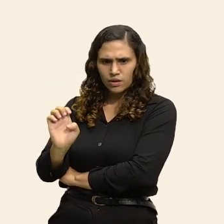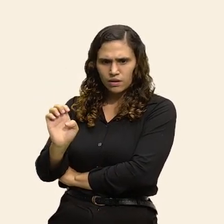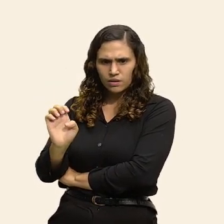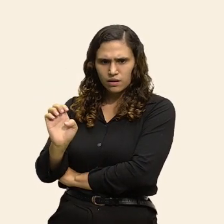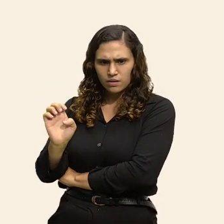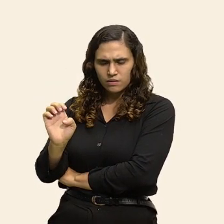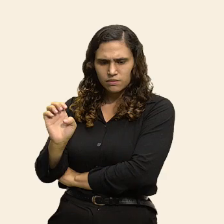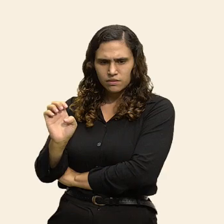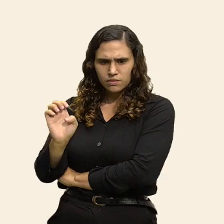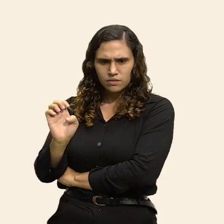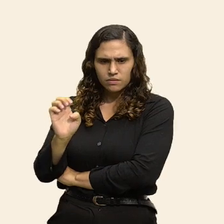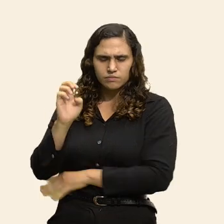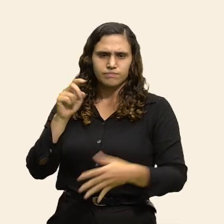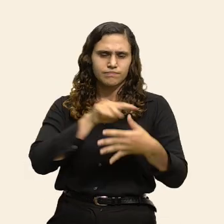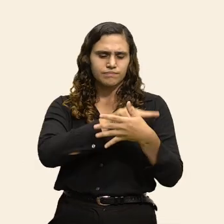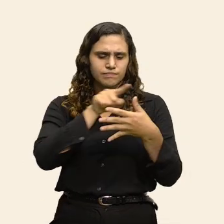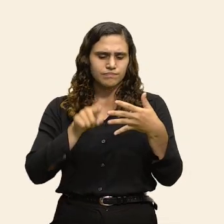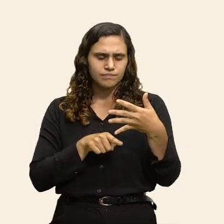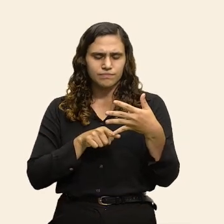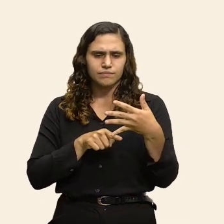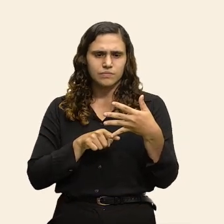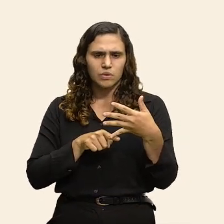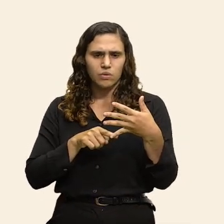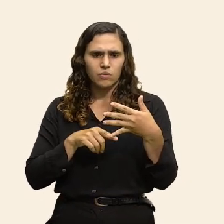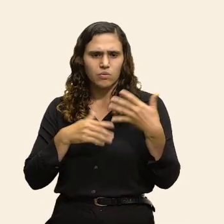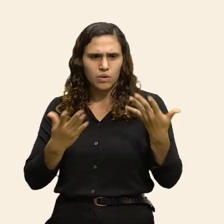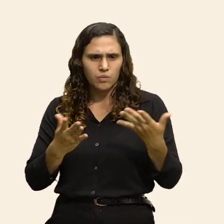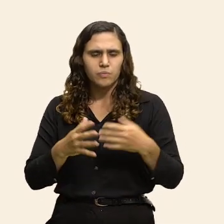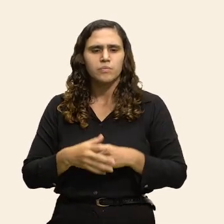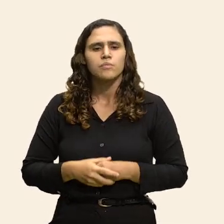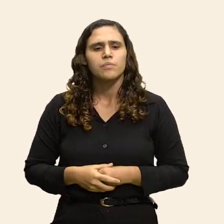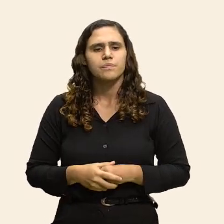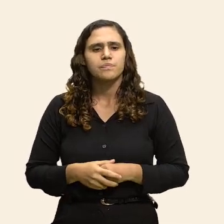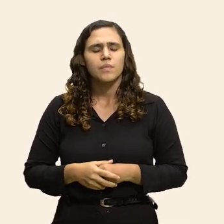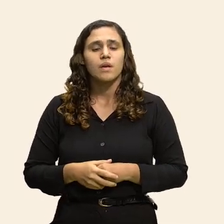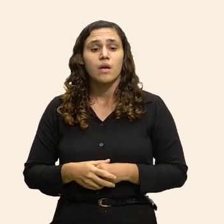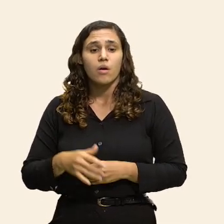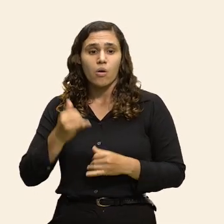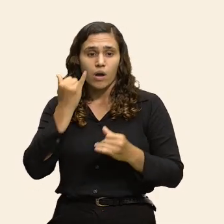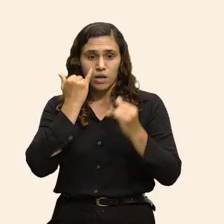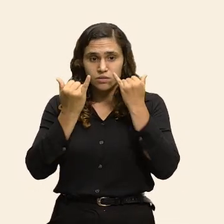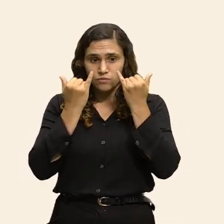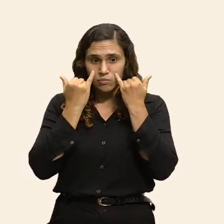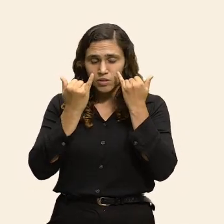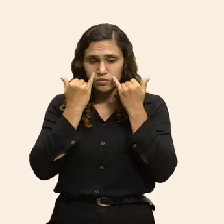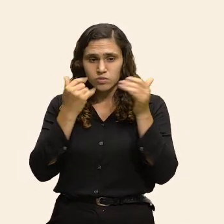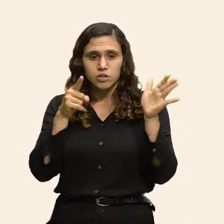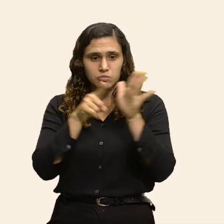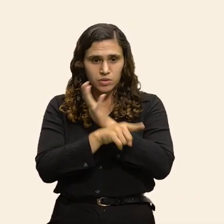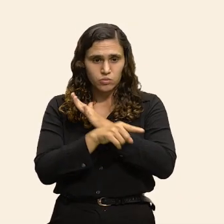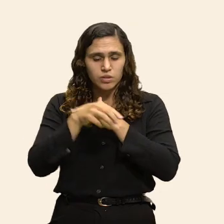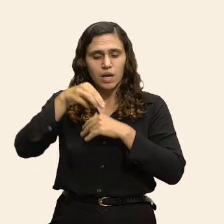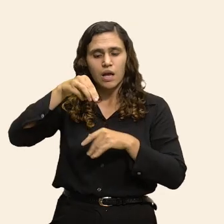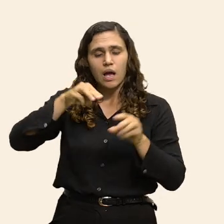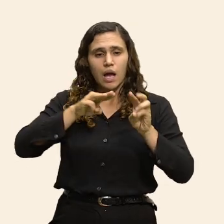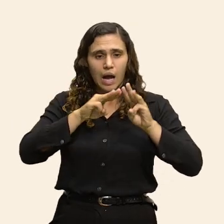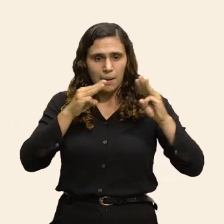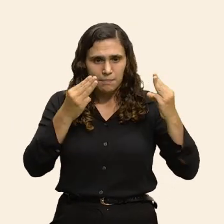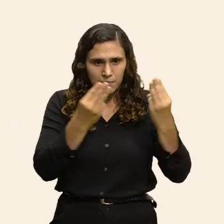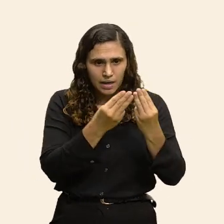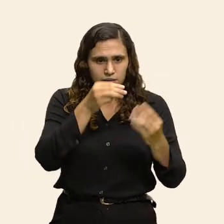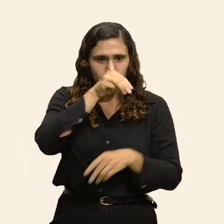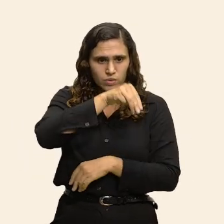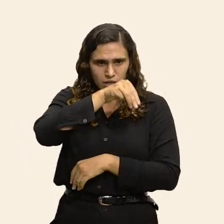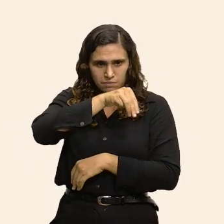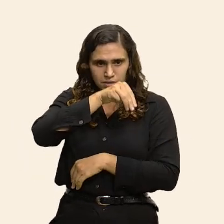e letra E, 250 quilocaloria. Então nós temos os dados da questão. A massa ela é